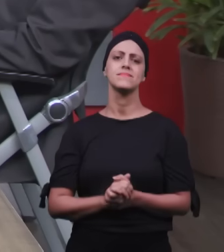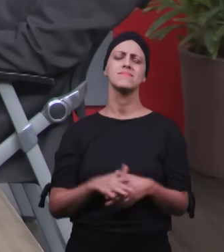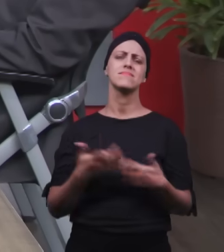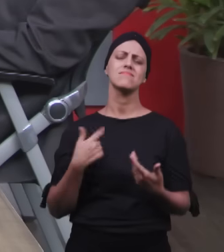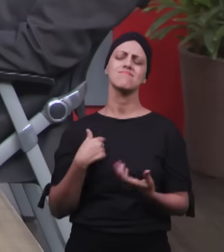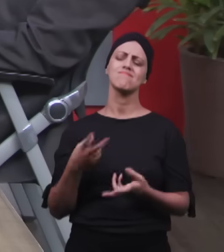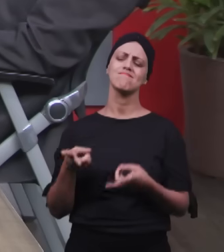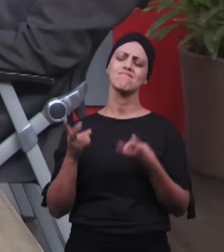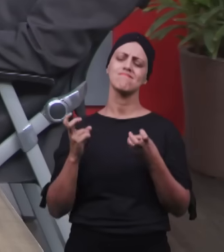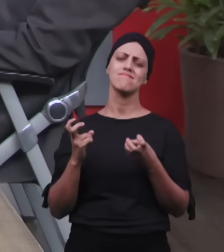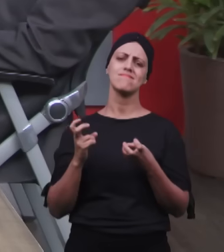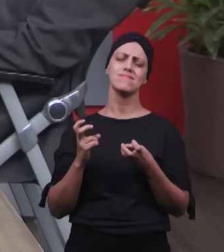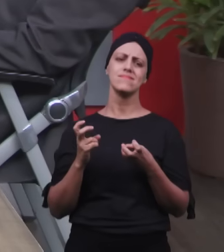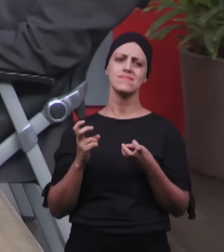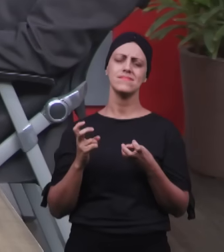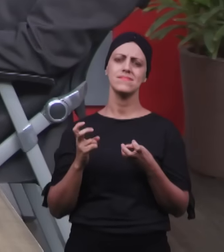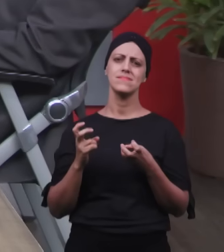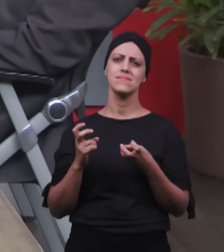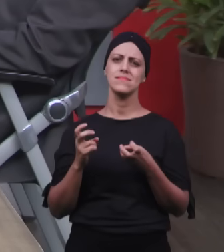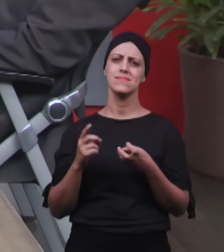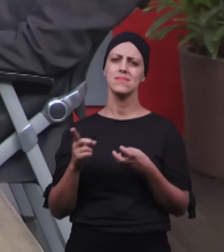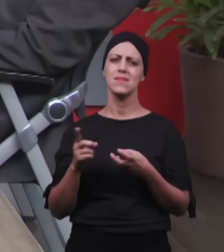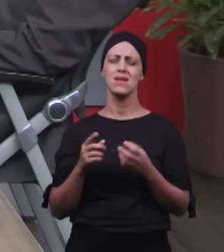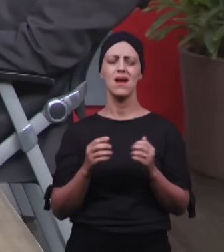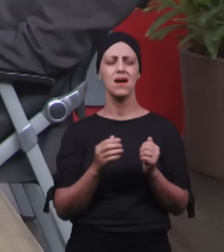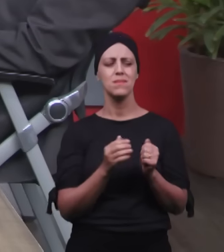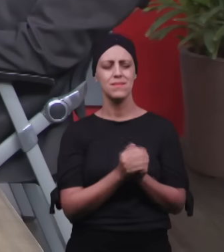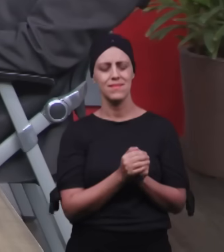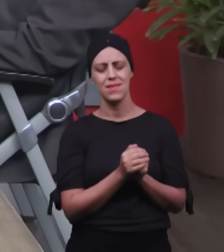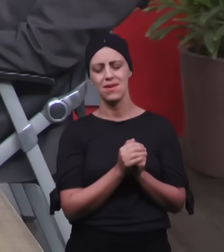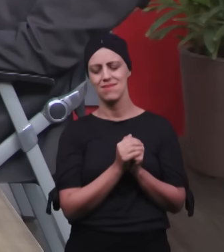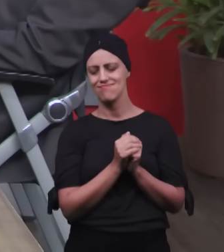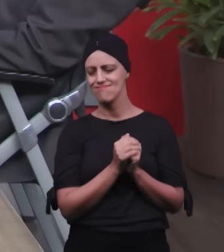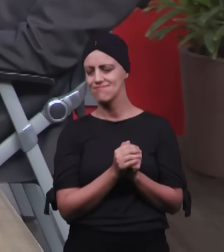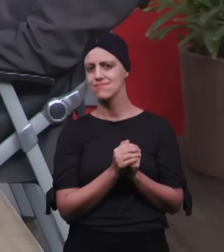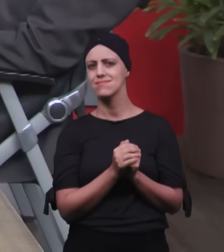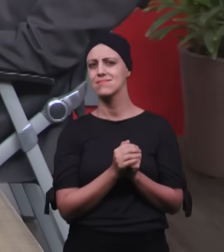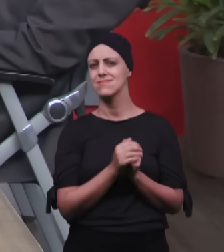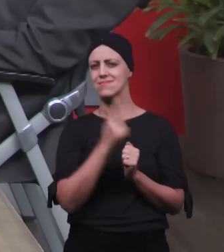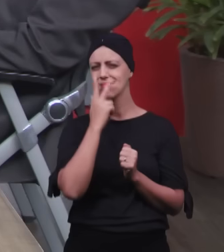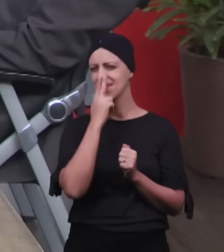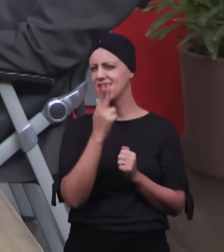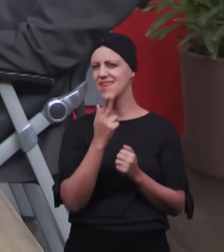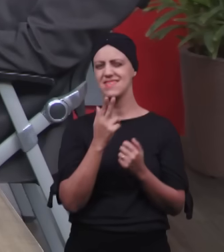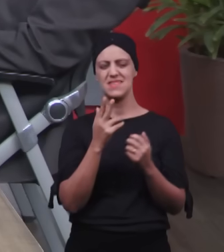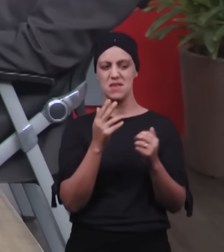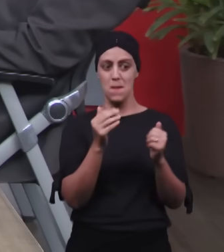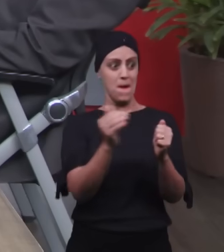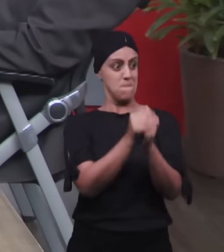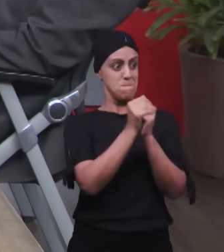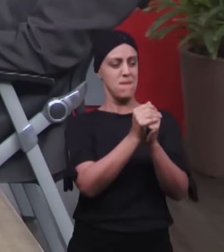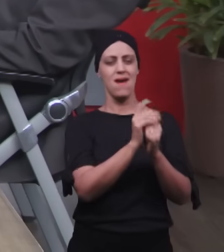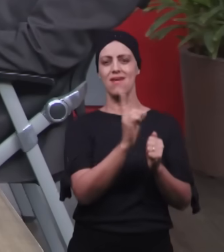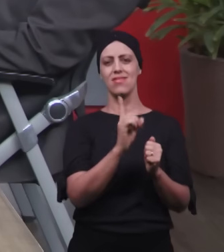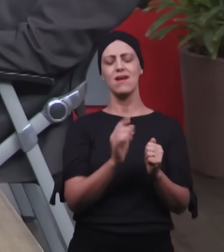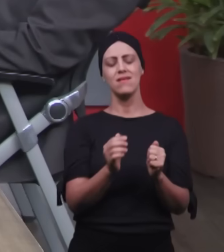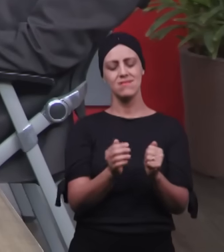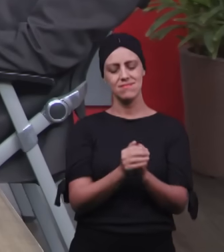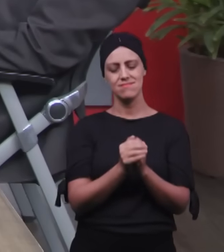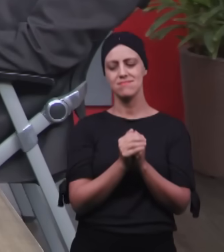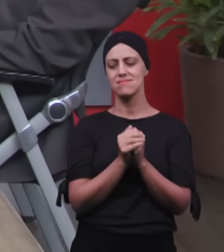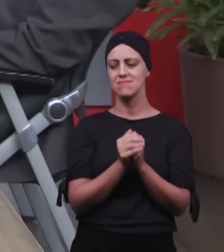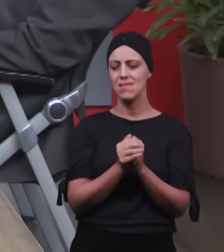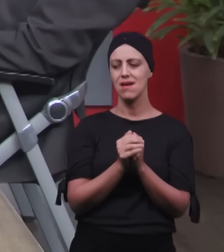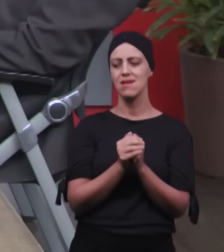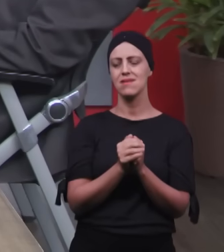aí eu senti que ele assim aquele Amém sabe não tem aquele Amém que não é Amém então